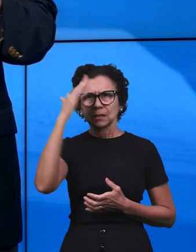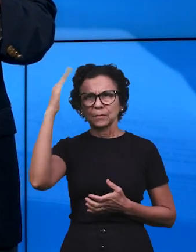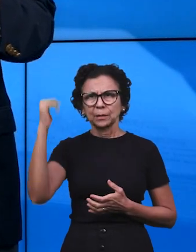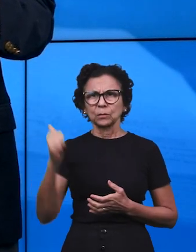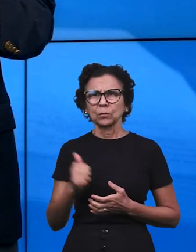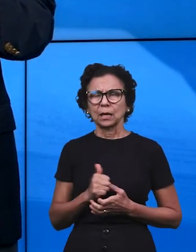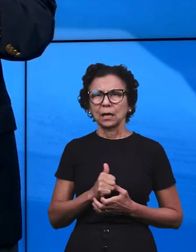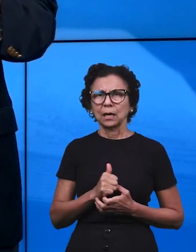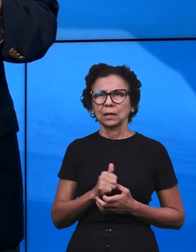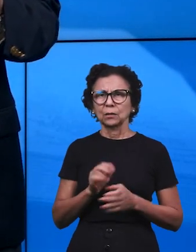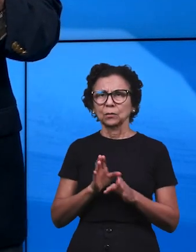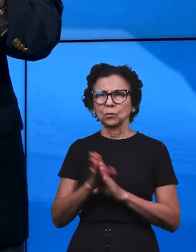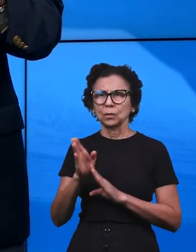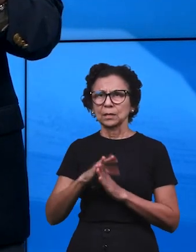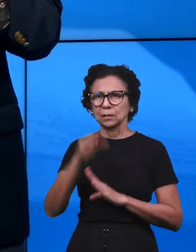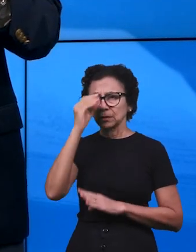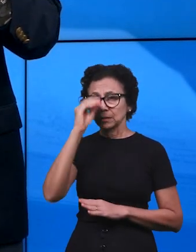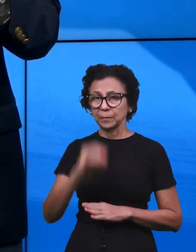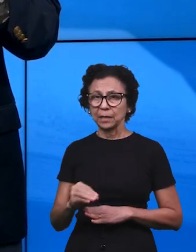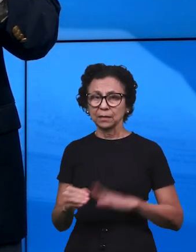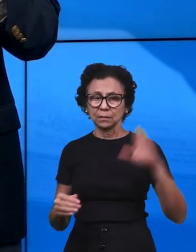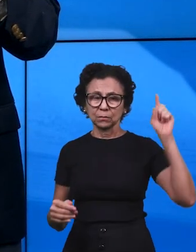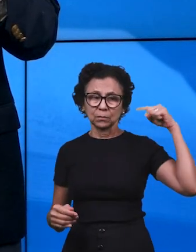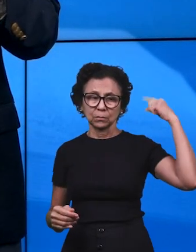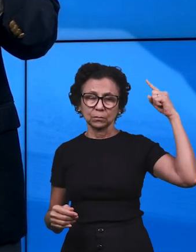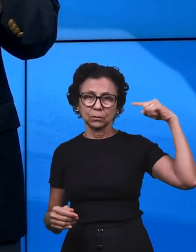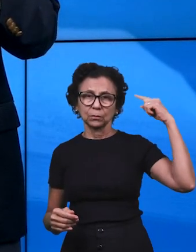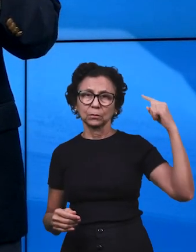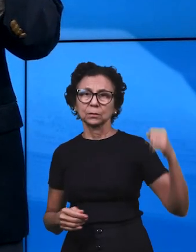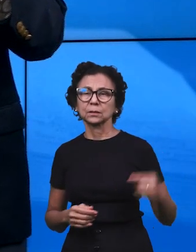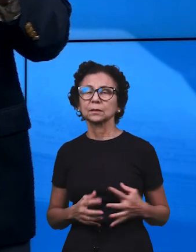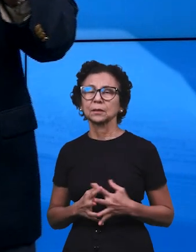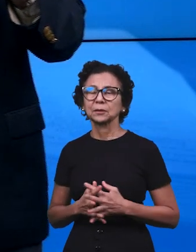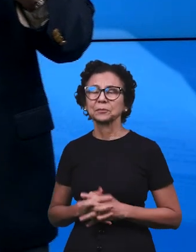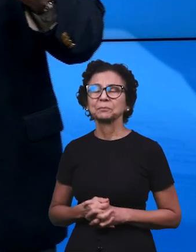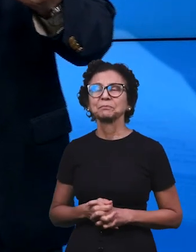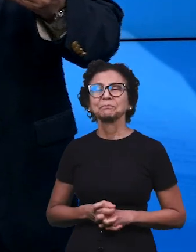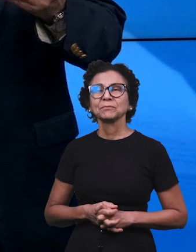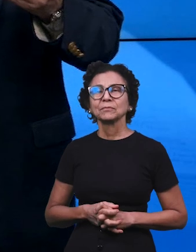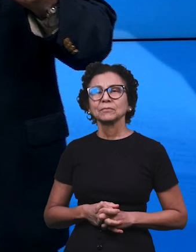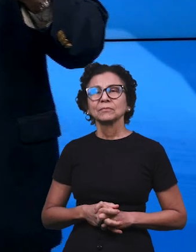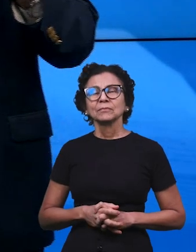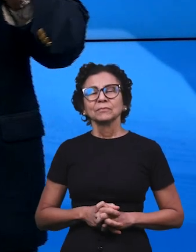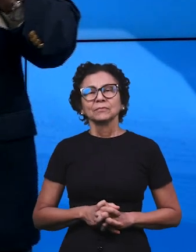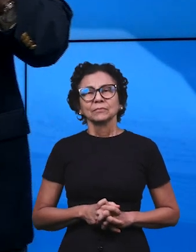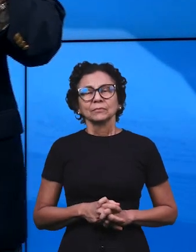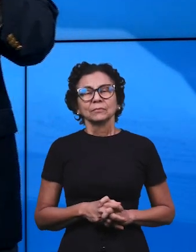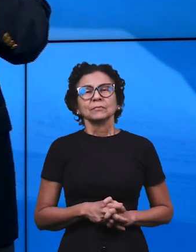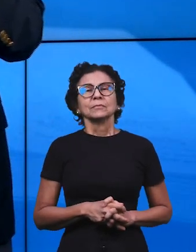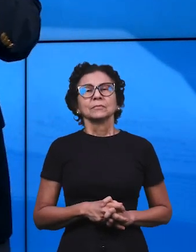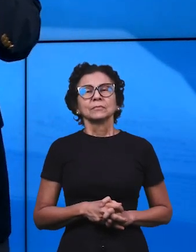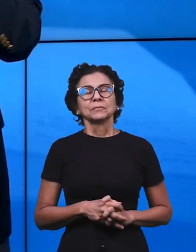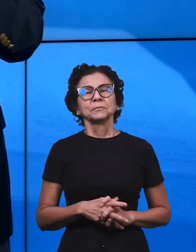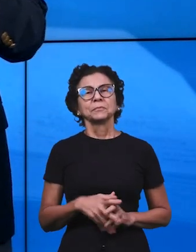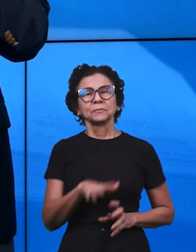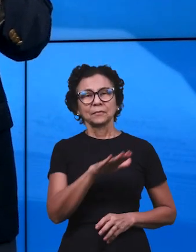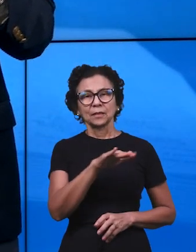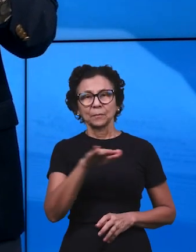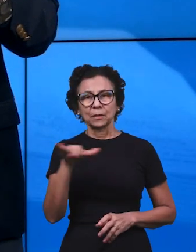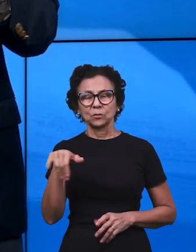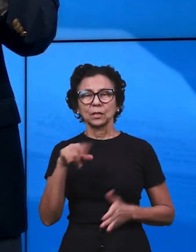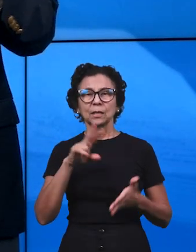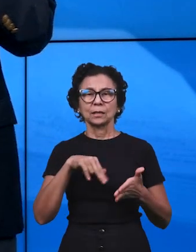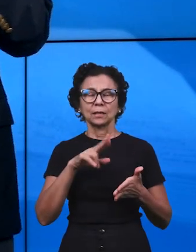e a instrução. Muito bem lido pelos nossos irmãos, né? As 2 irmãs intermediárias que leram.